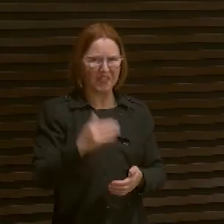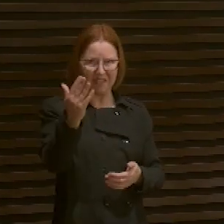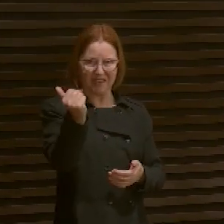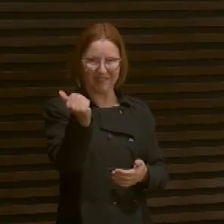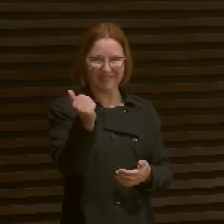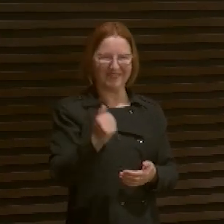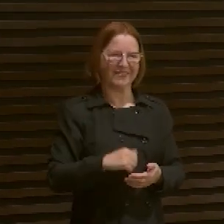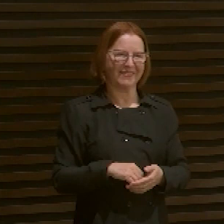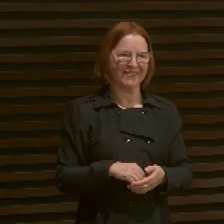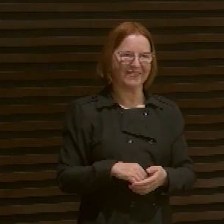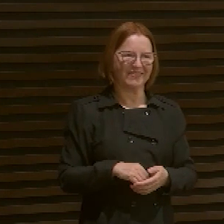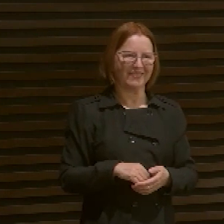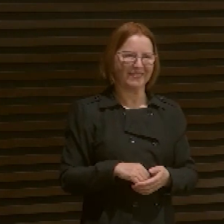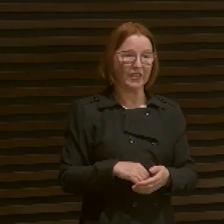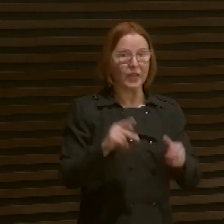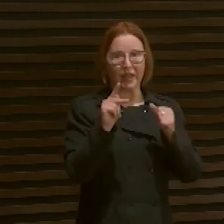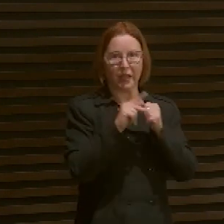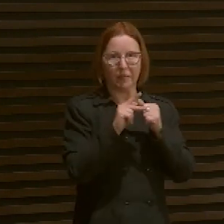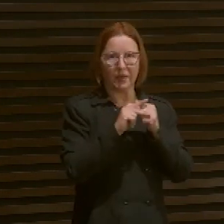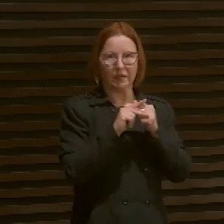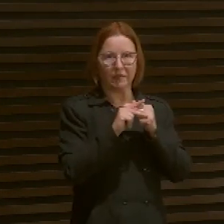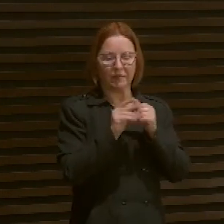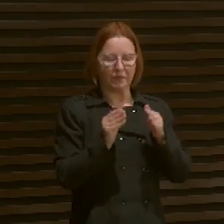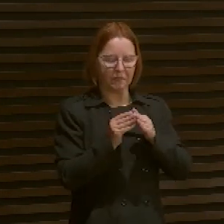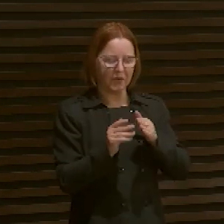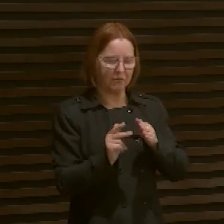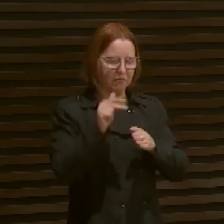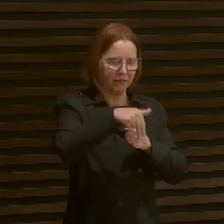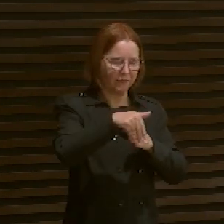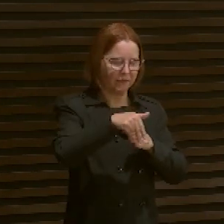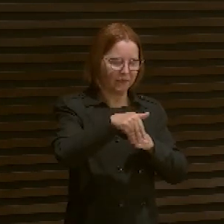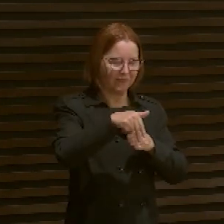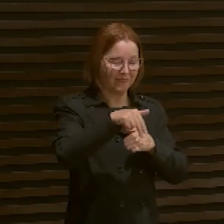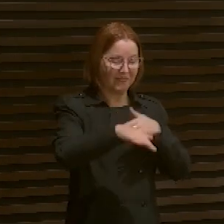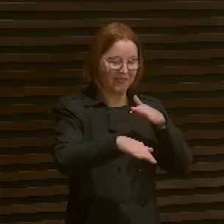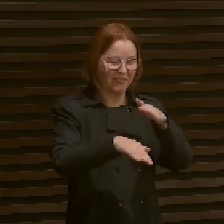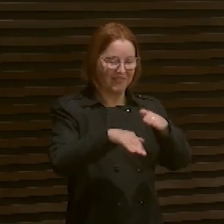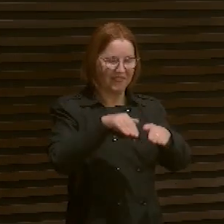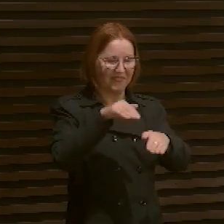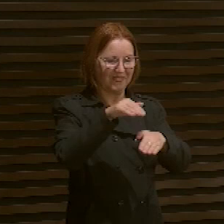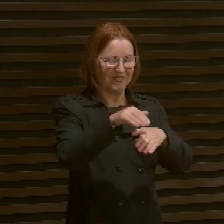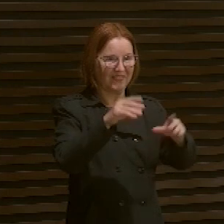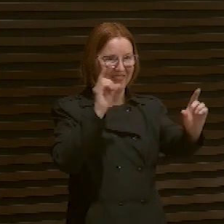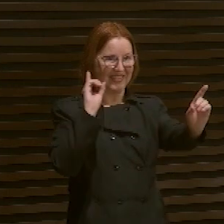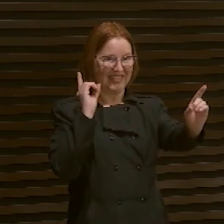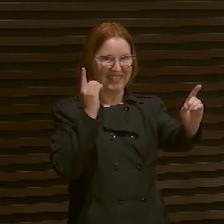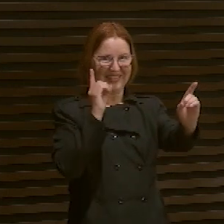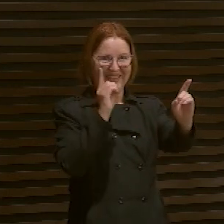Vem. E Pedro, descendo do barco, andou por sobre as águas e foi ter com